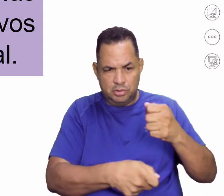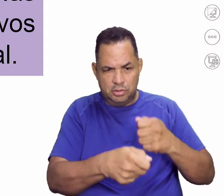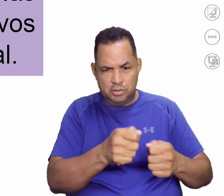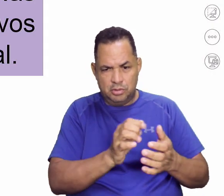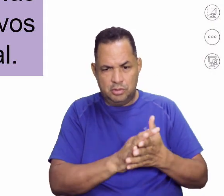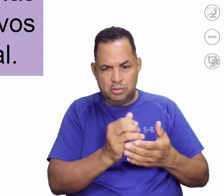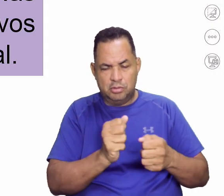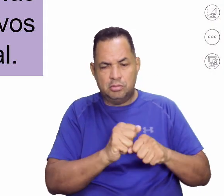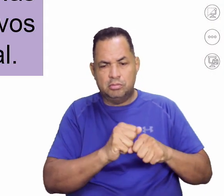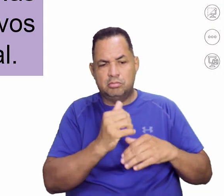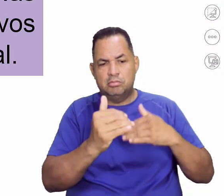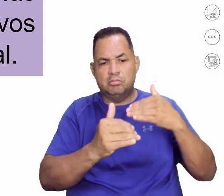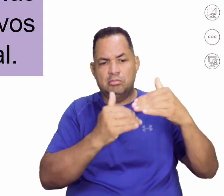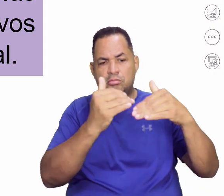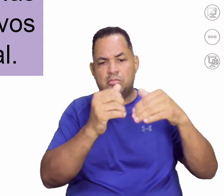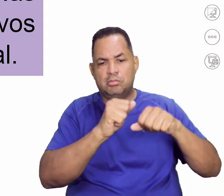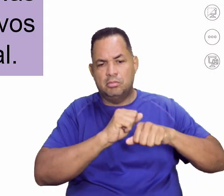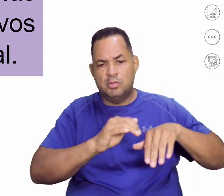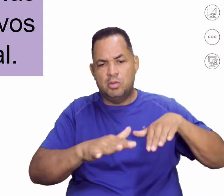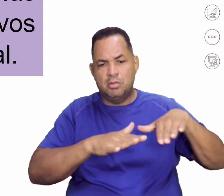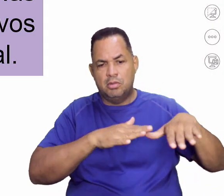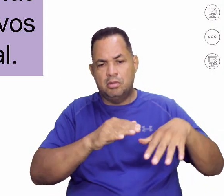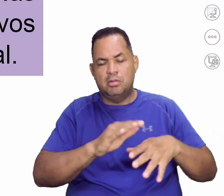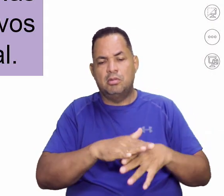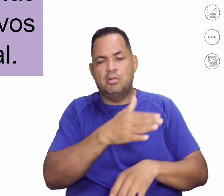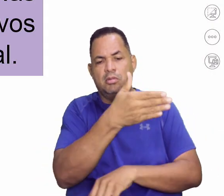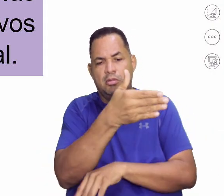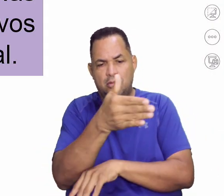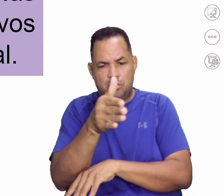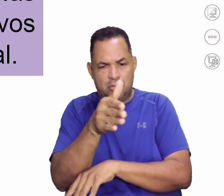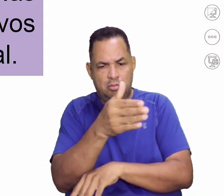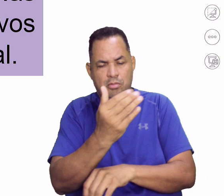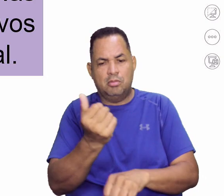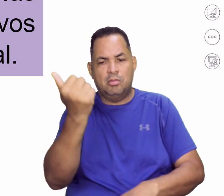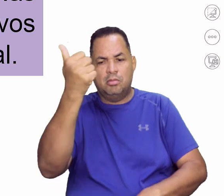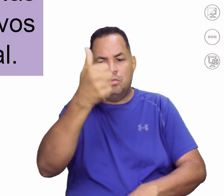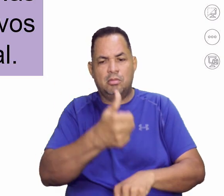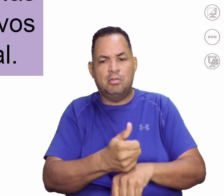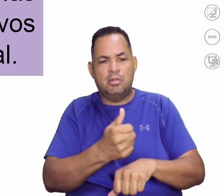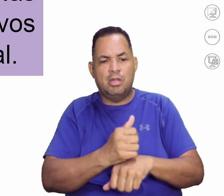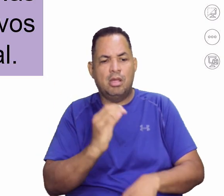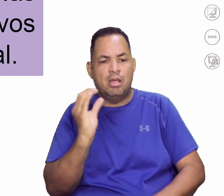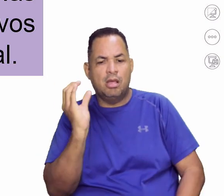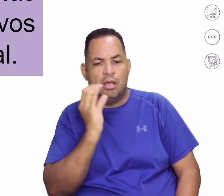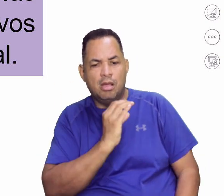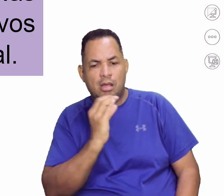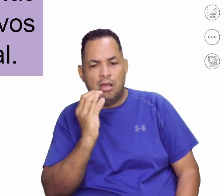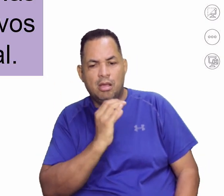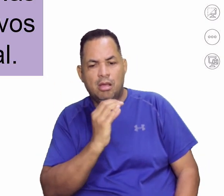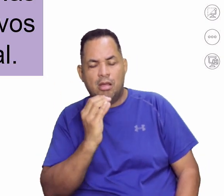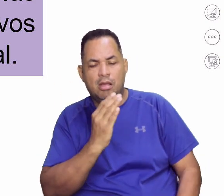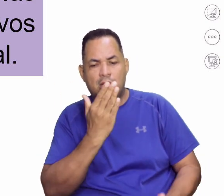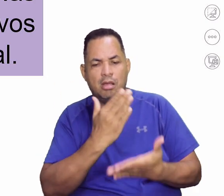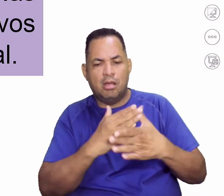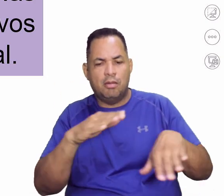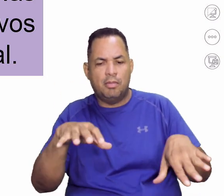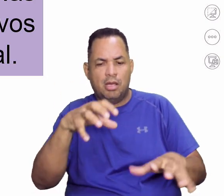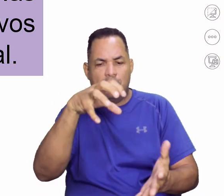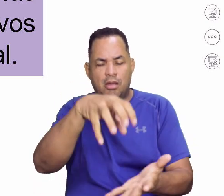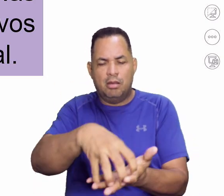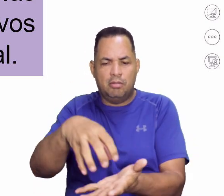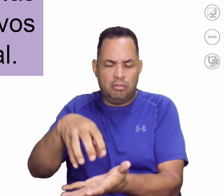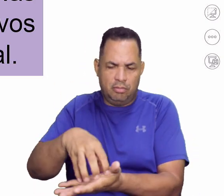ao crescimento dos movimentos nacionalistas, acelerou o processo de